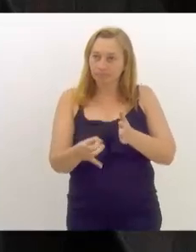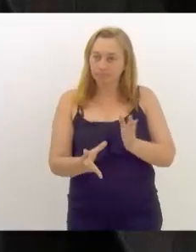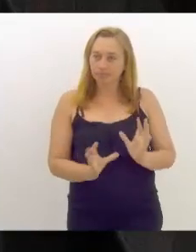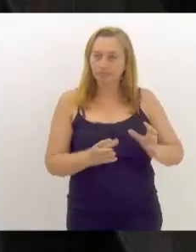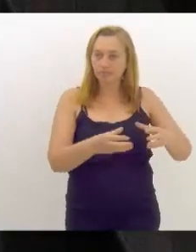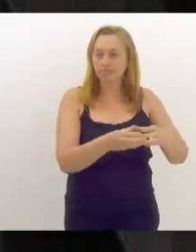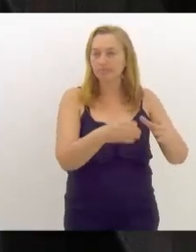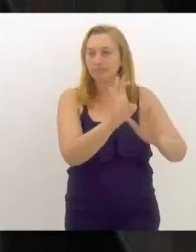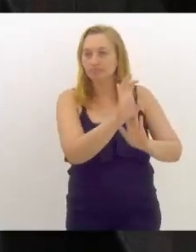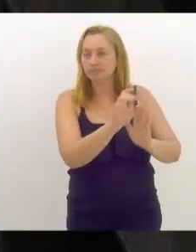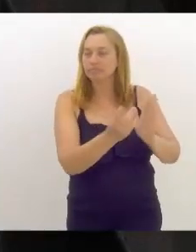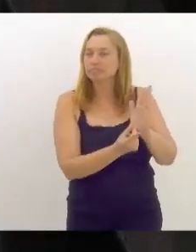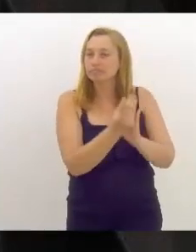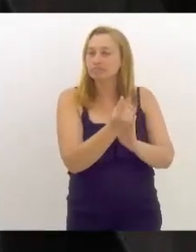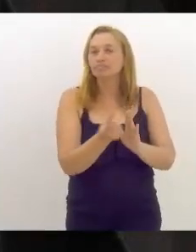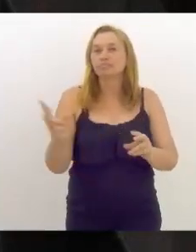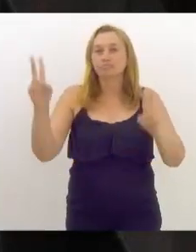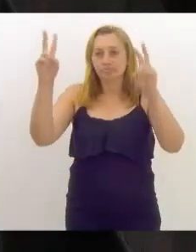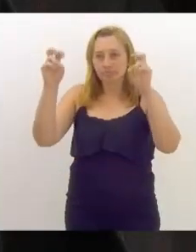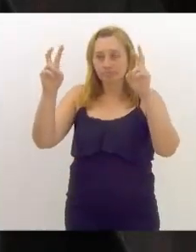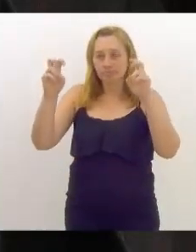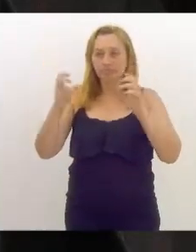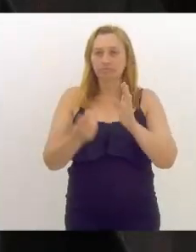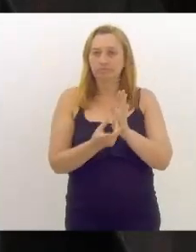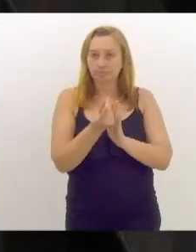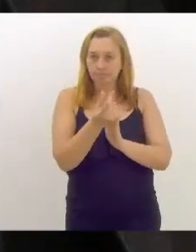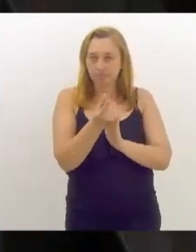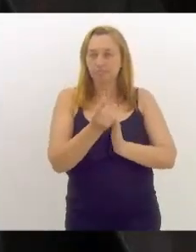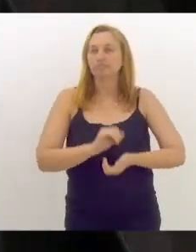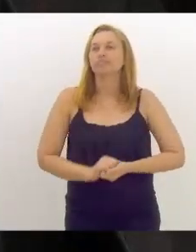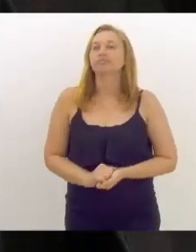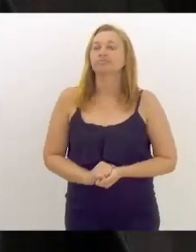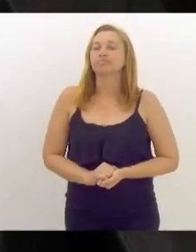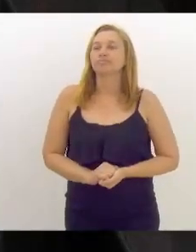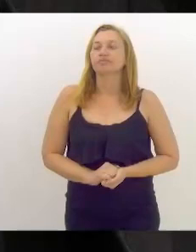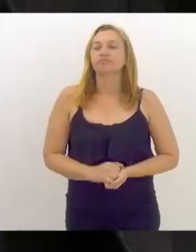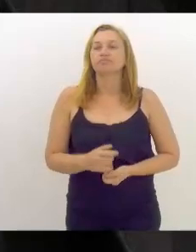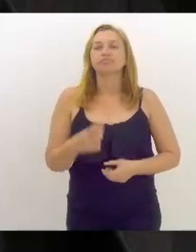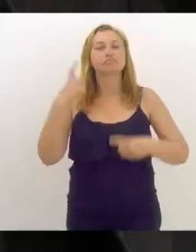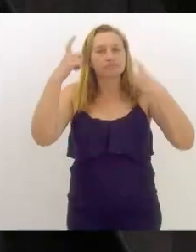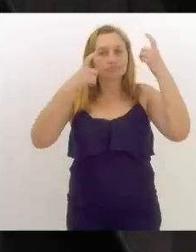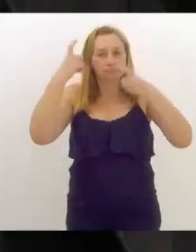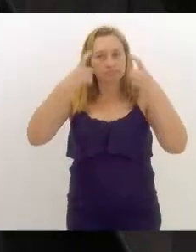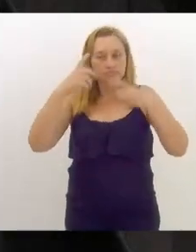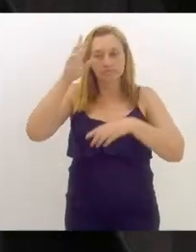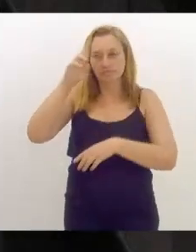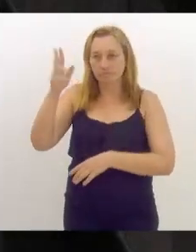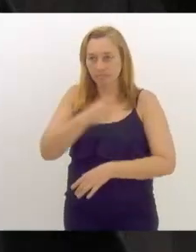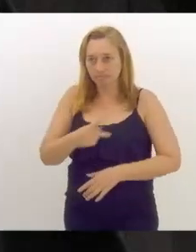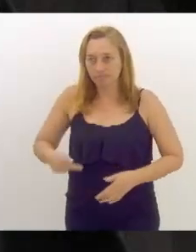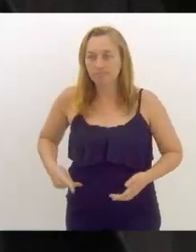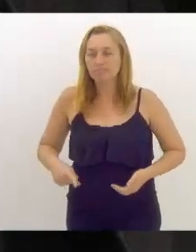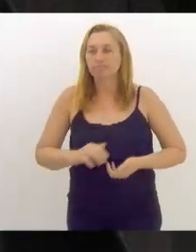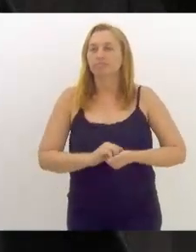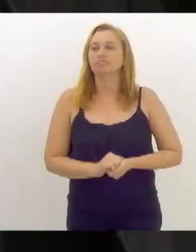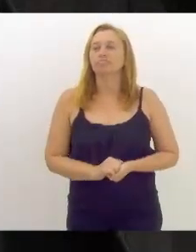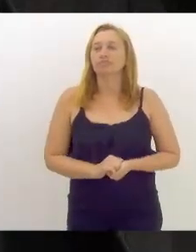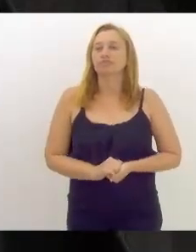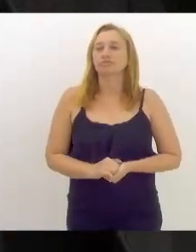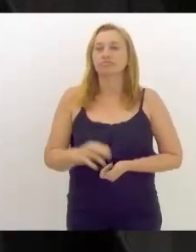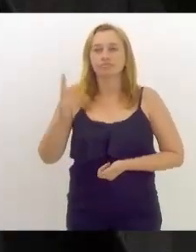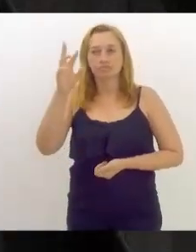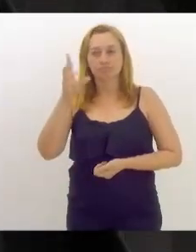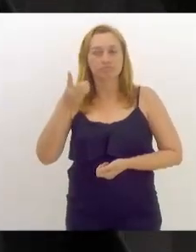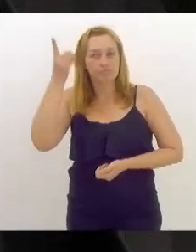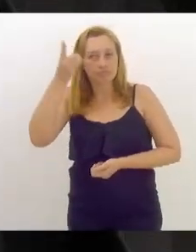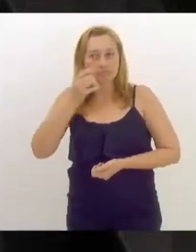Orçamento. Então, o tema é o orçamento. E minha preocupação, senhora presidente, senhor deputado